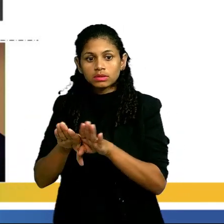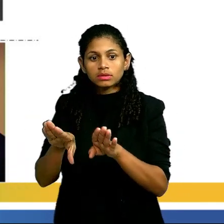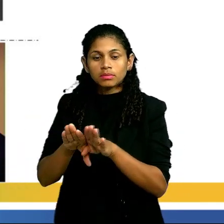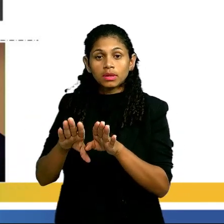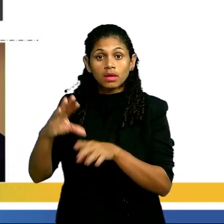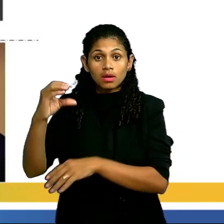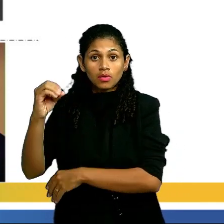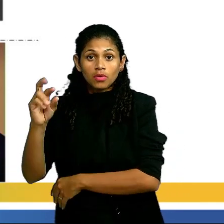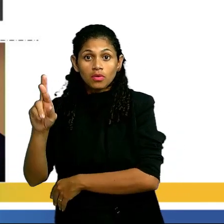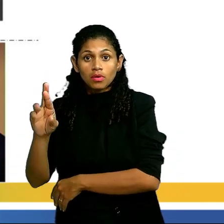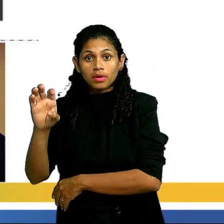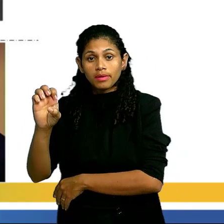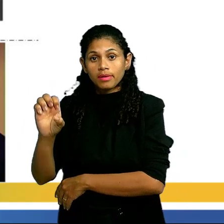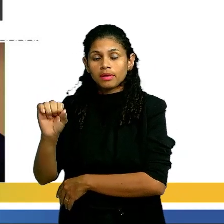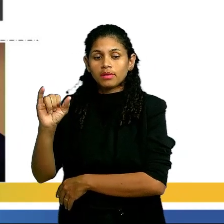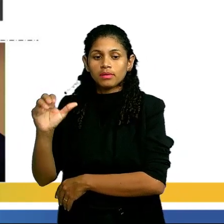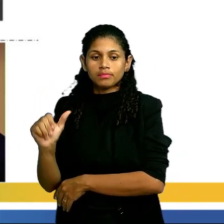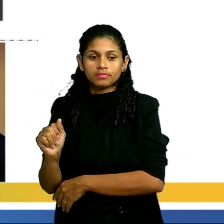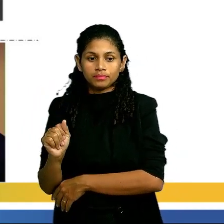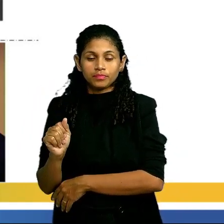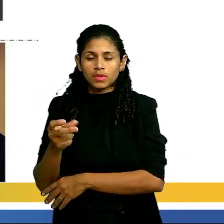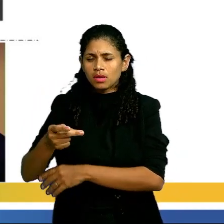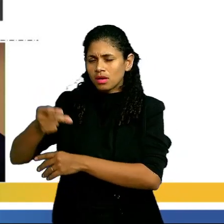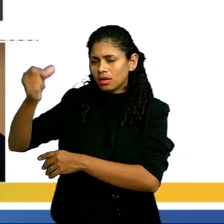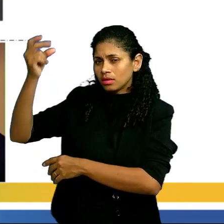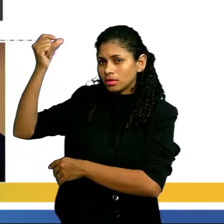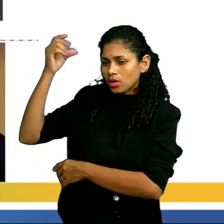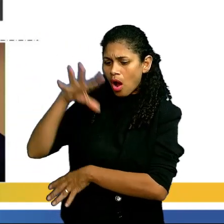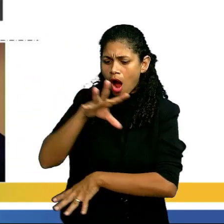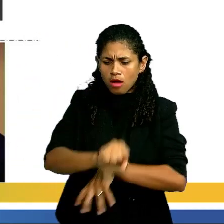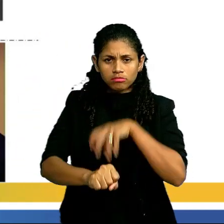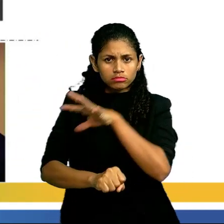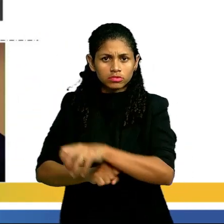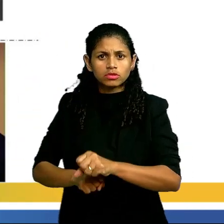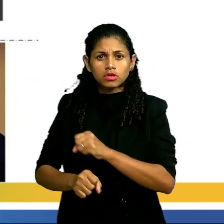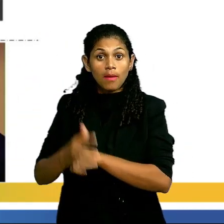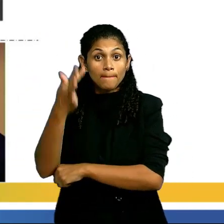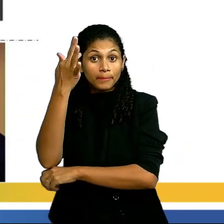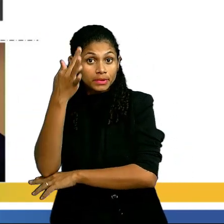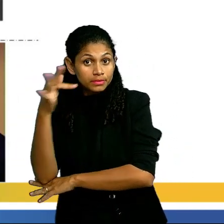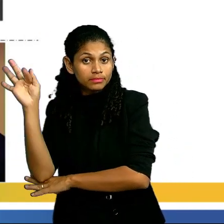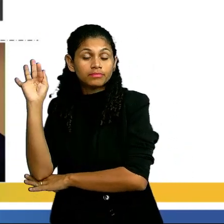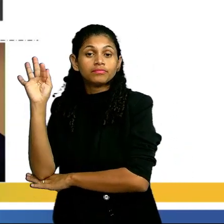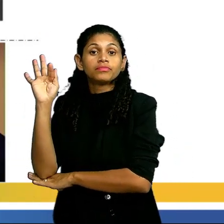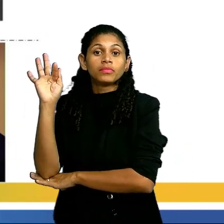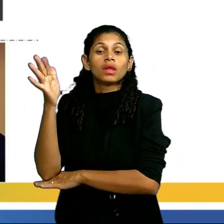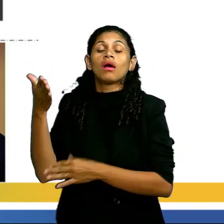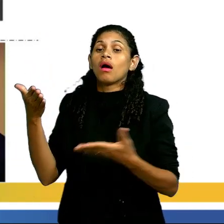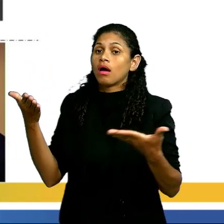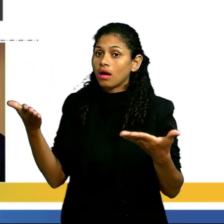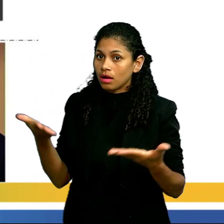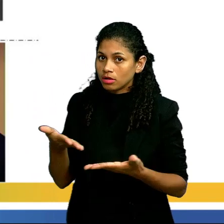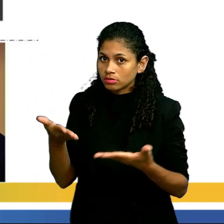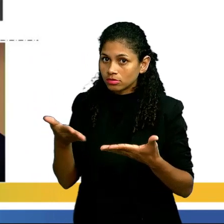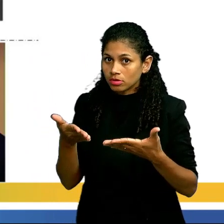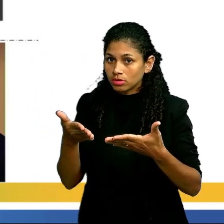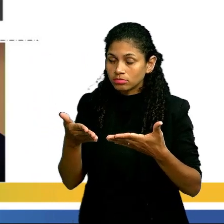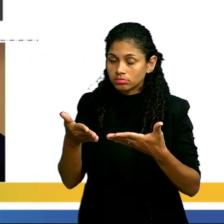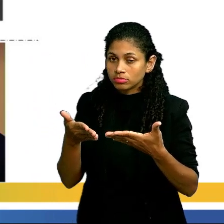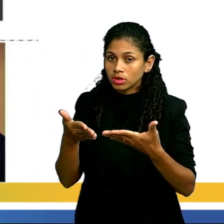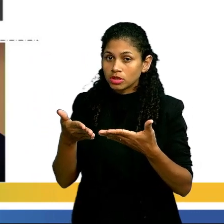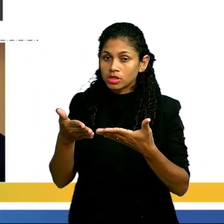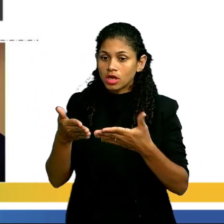colonizada pelos franceses e agora, né, descolonizada, ficaria dividida por um paralelo, por uma